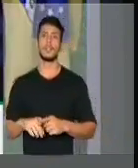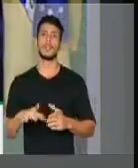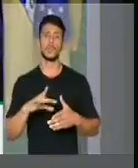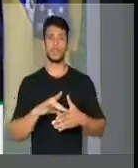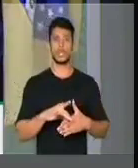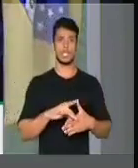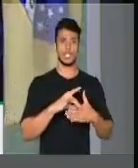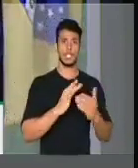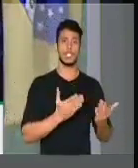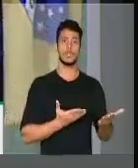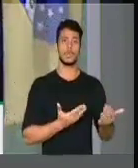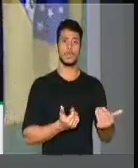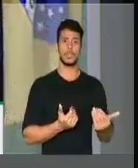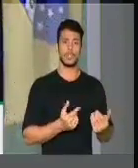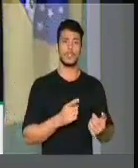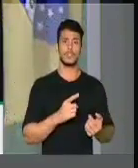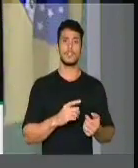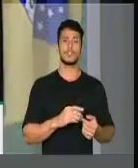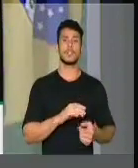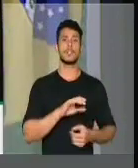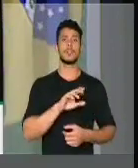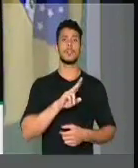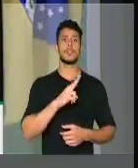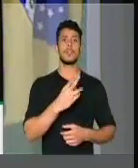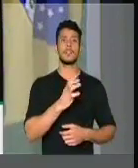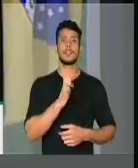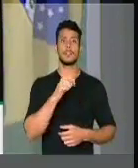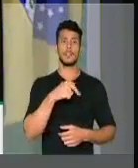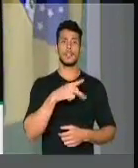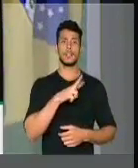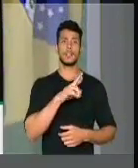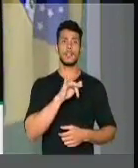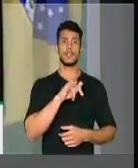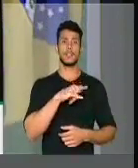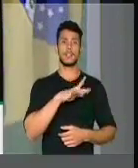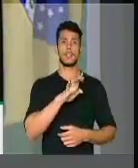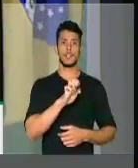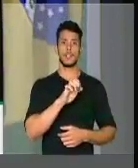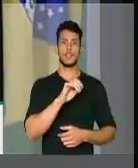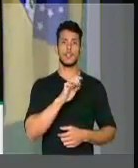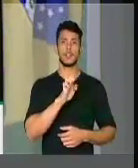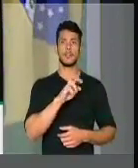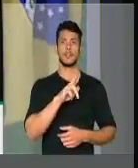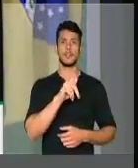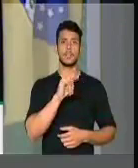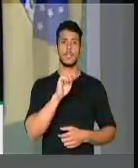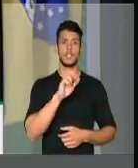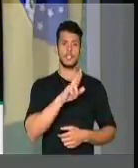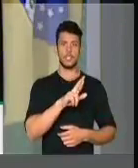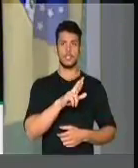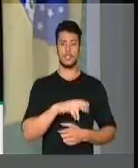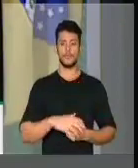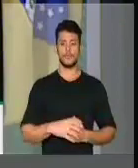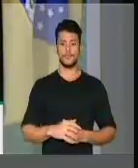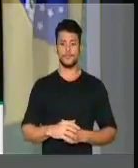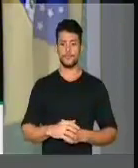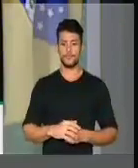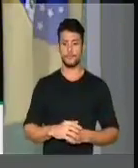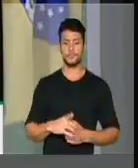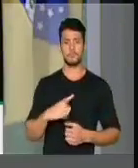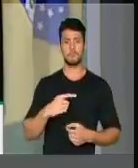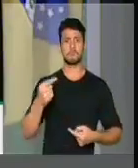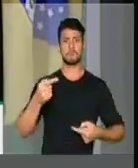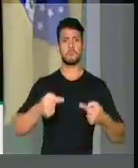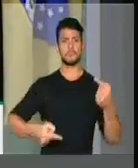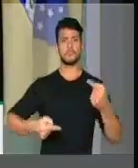Itália, Henrique Berger, que veio a ser depois seu grande secretário-geral do Partido Comunista italiana,